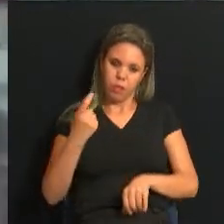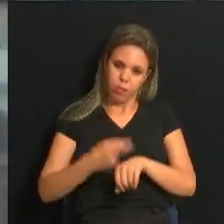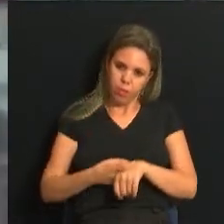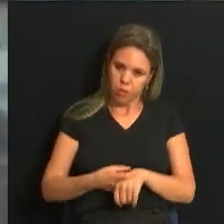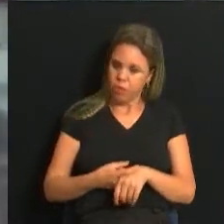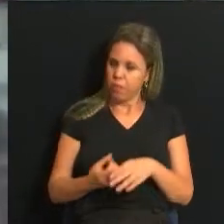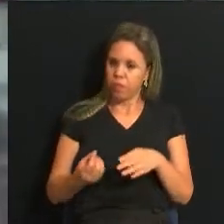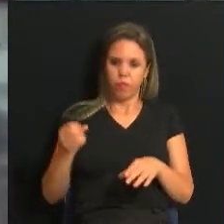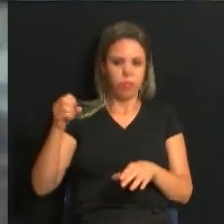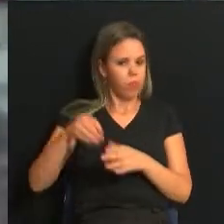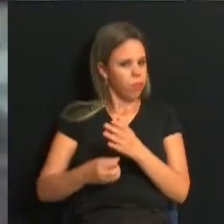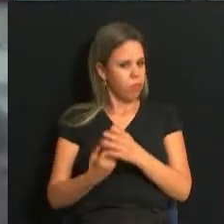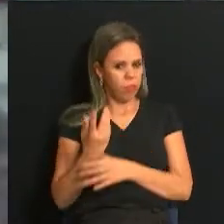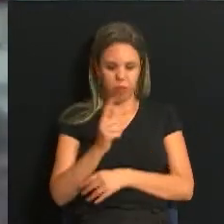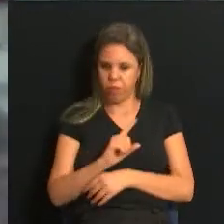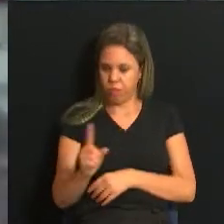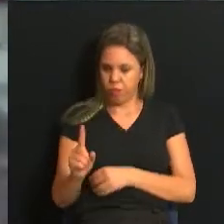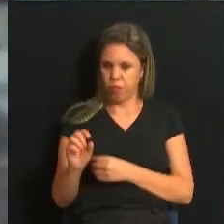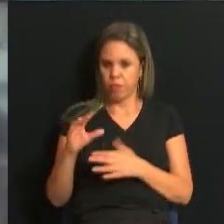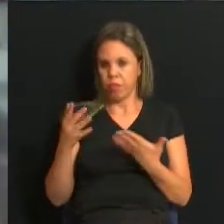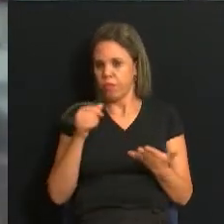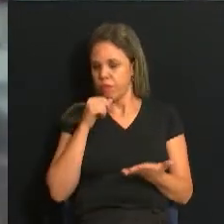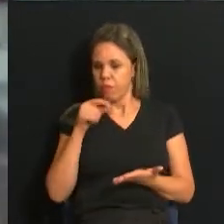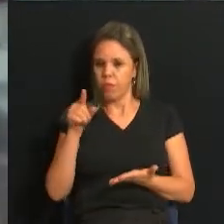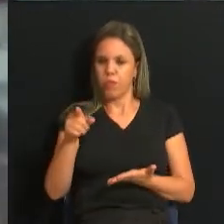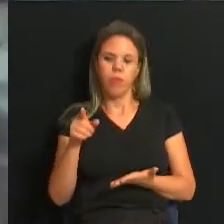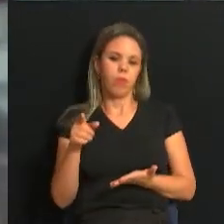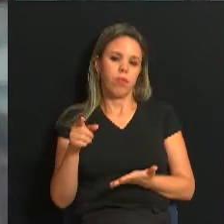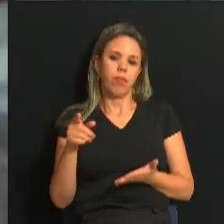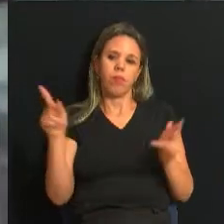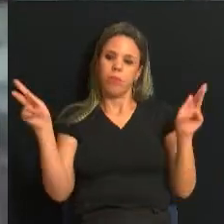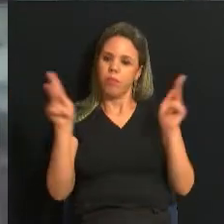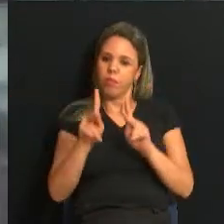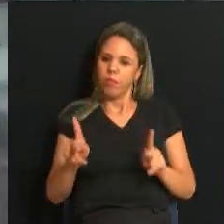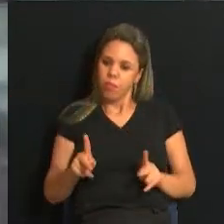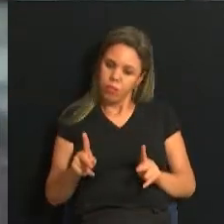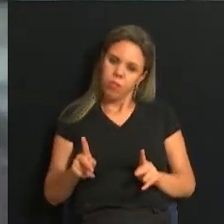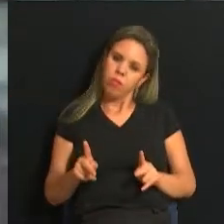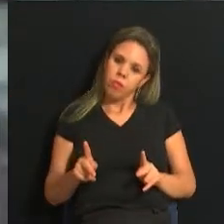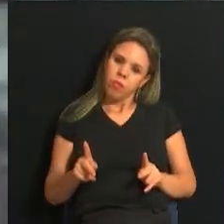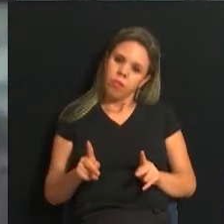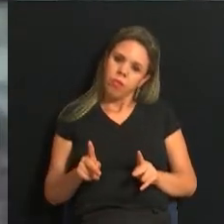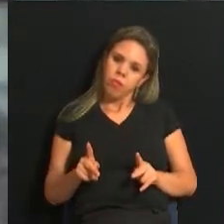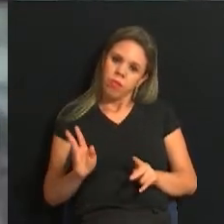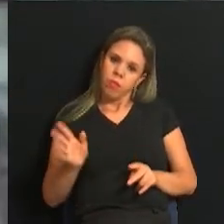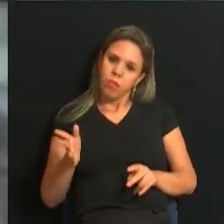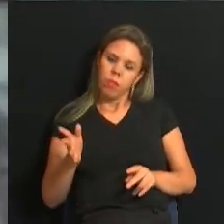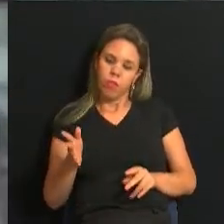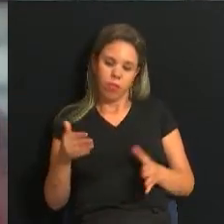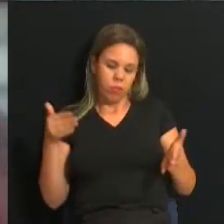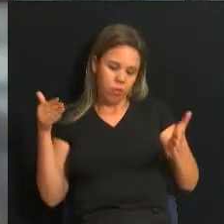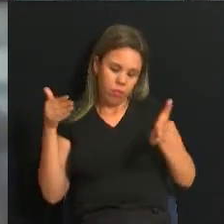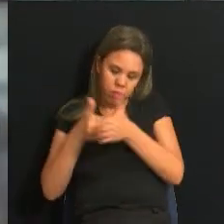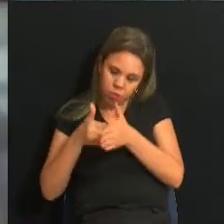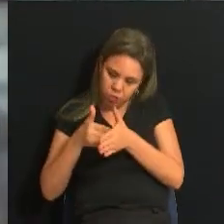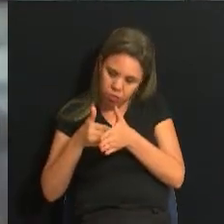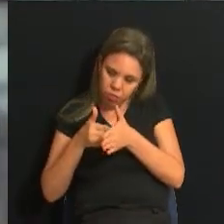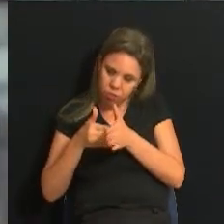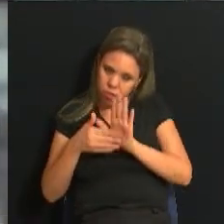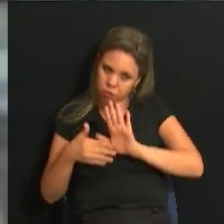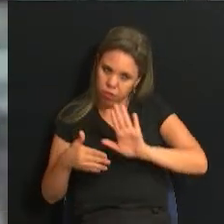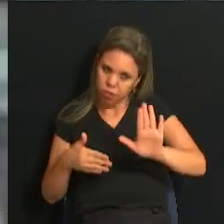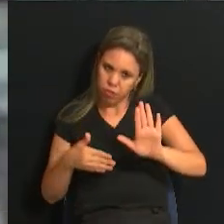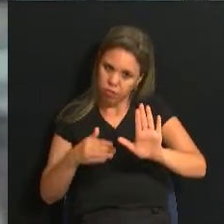sementinha não vai brotar. O importante é você ficar em paz com aquilo que você delimita como fronteira,